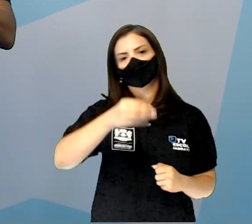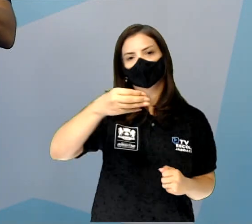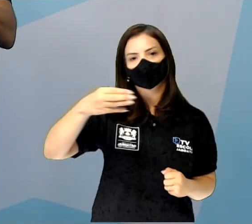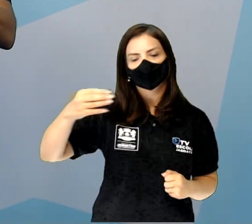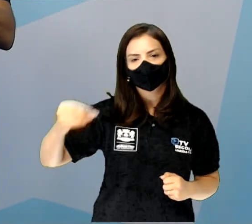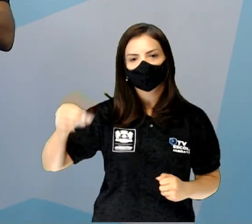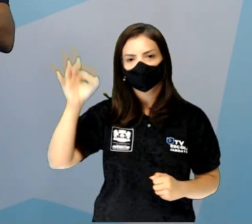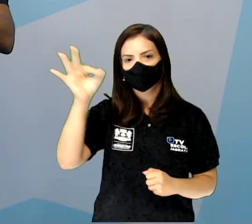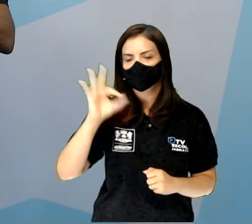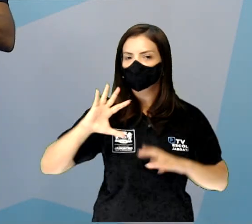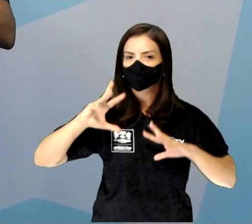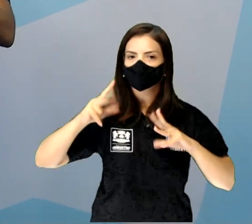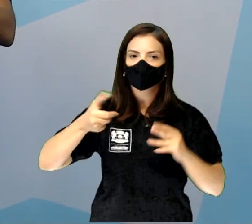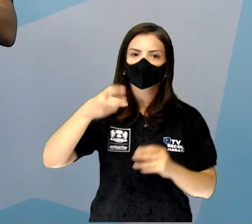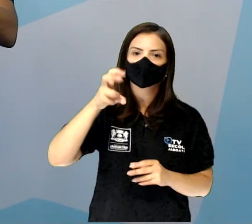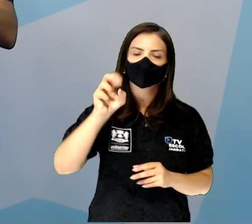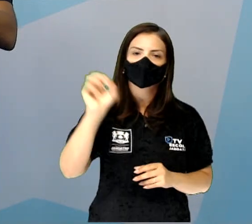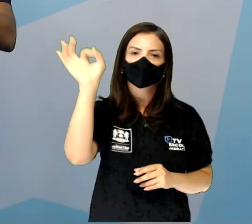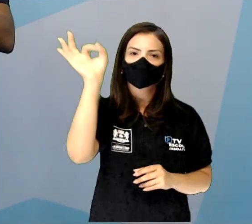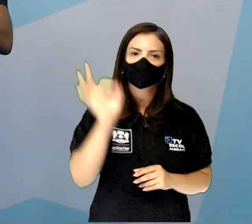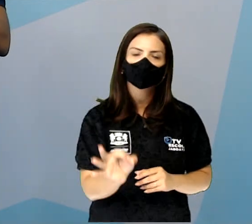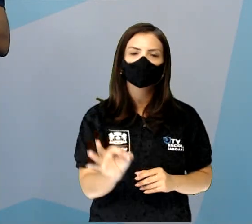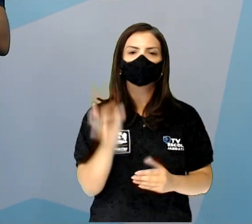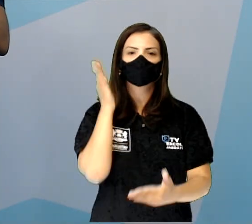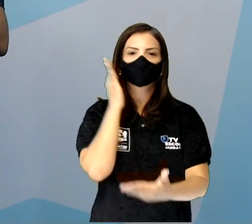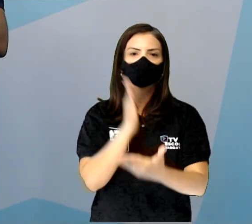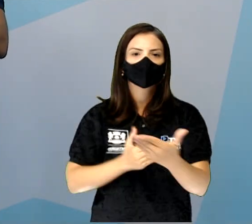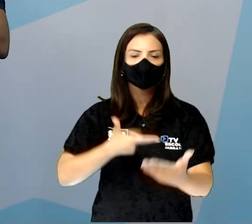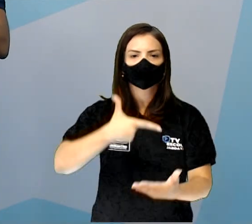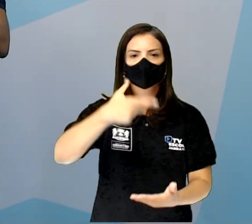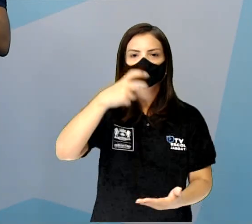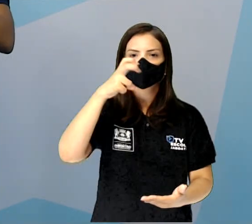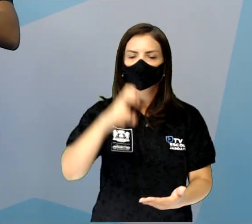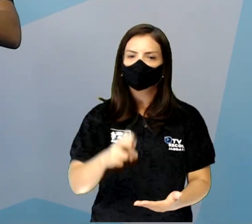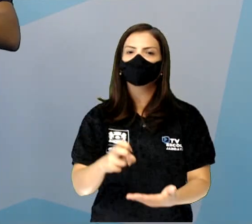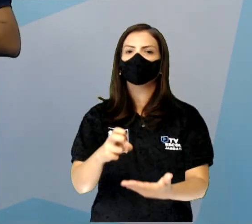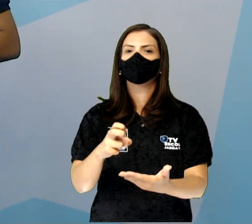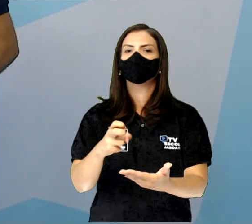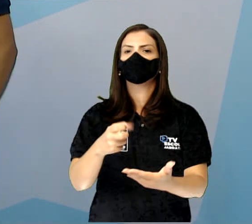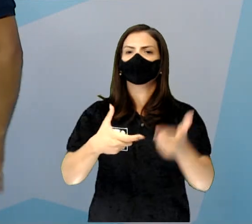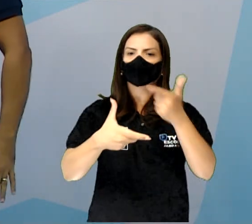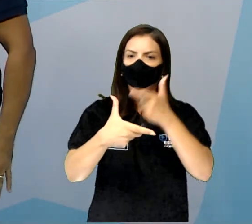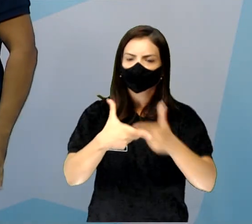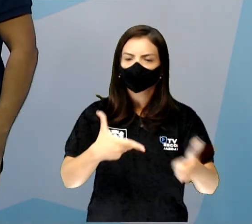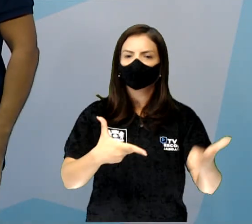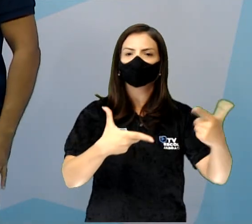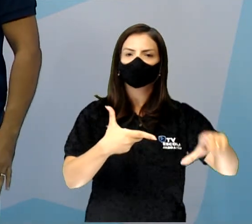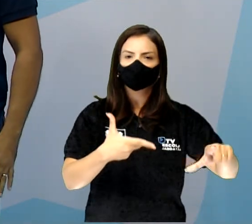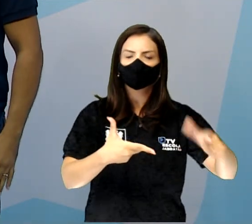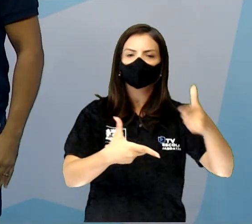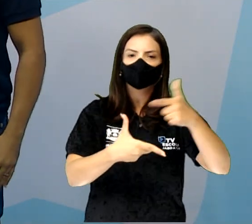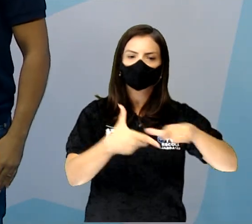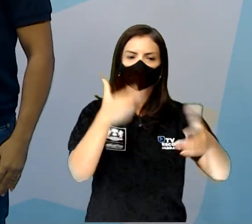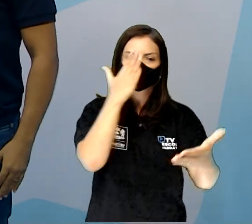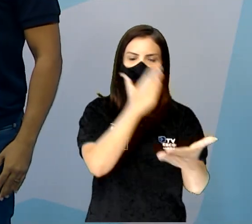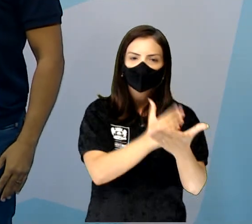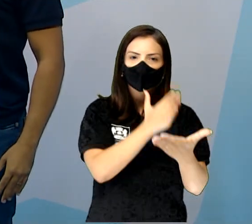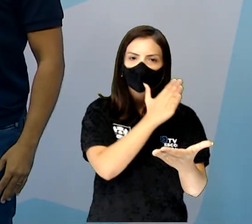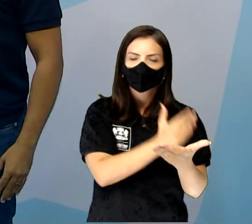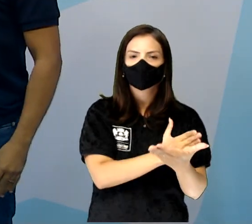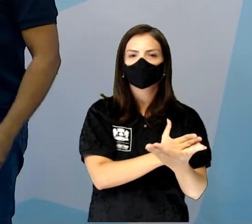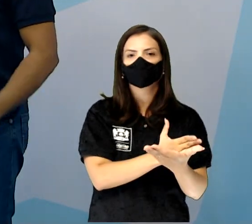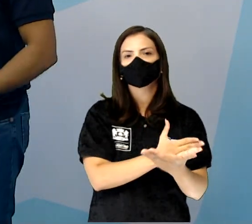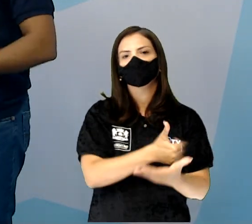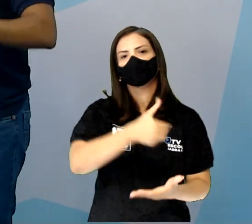tudo, 50% metade, 25% metade da metade, 10% volta uma casinha, vírgula para a esquerda,